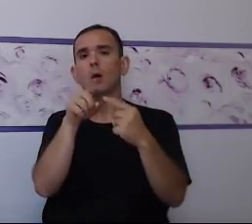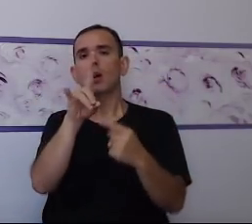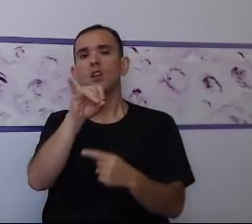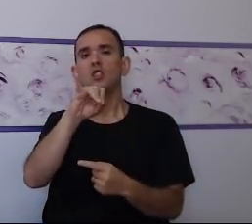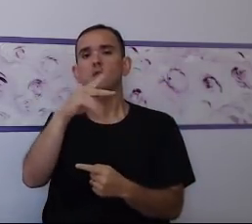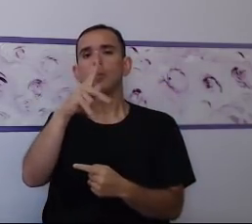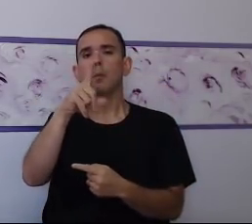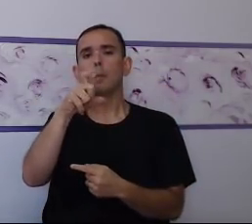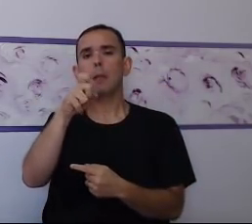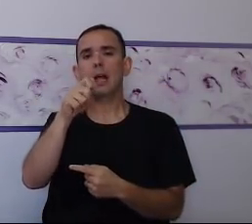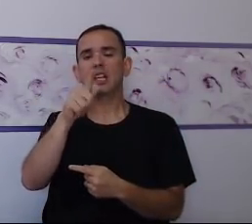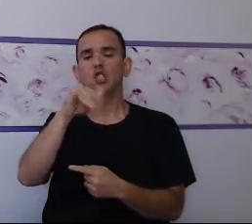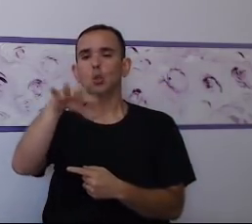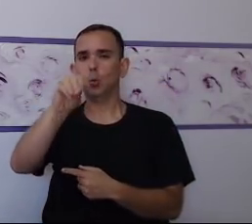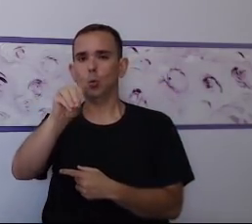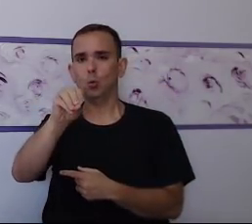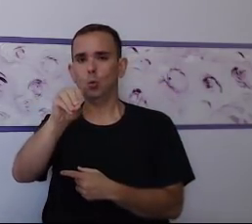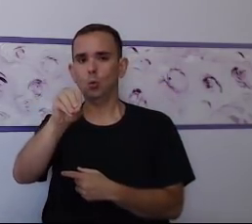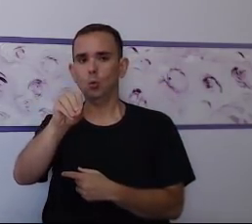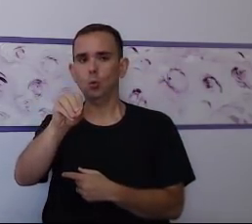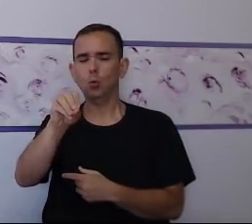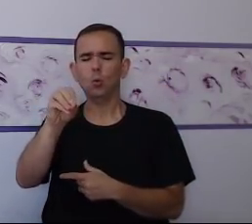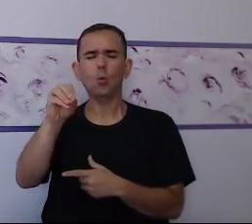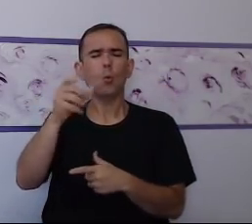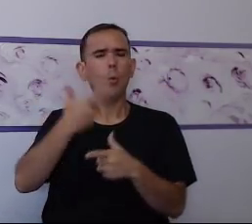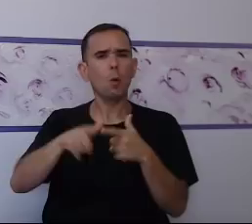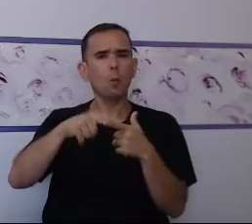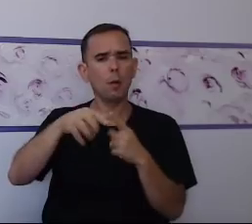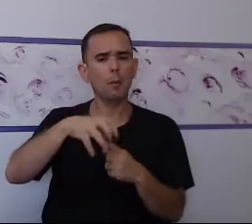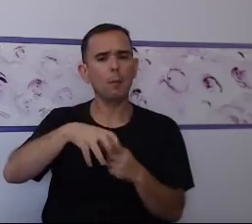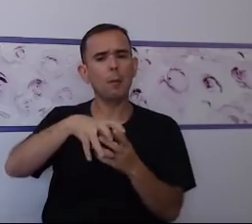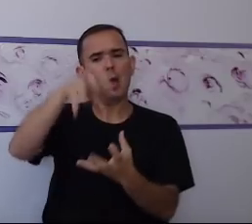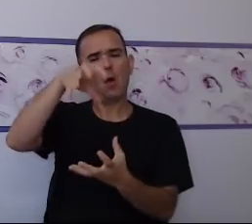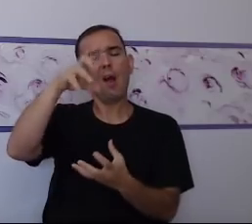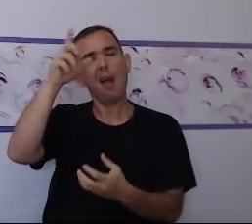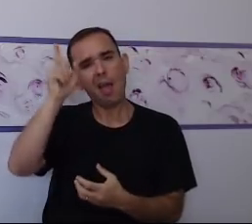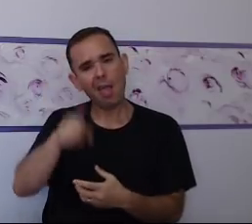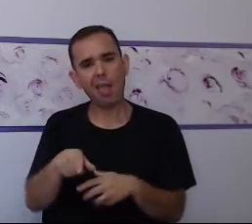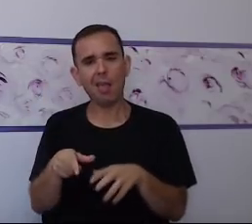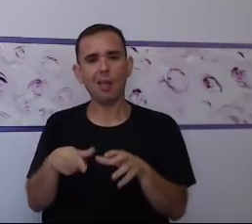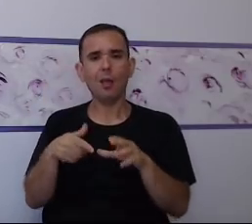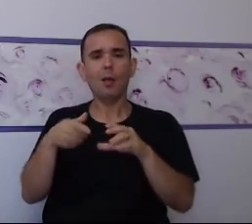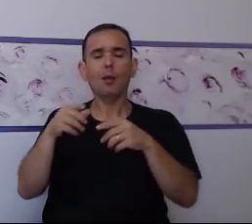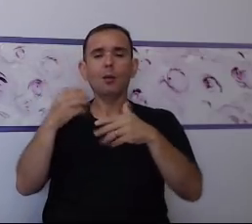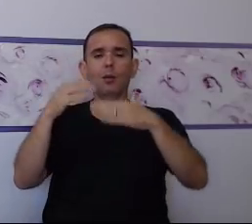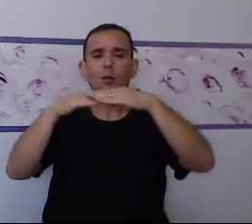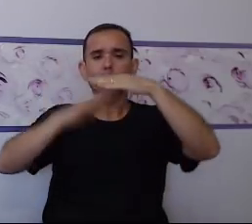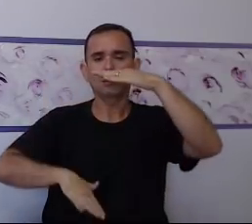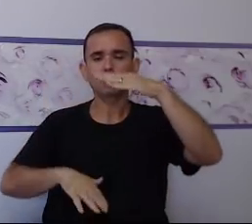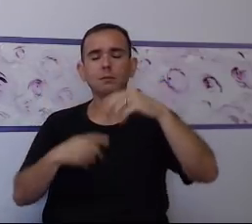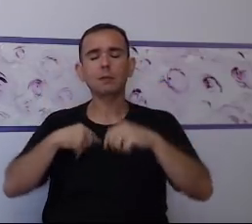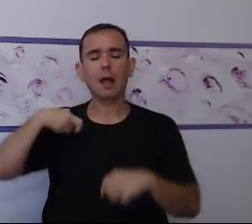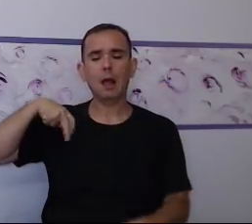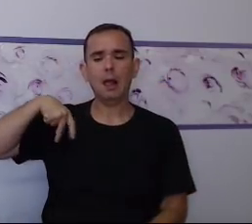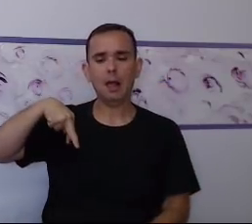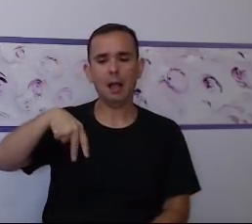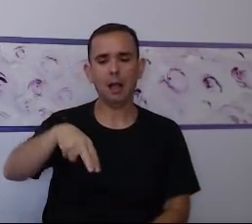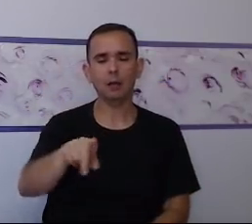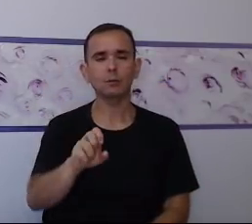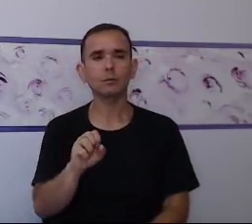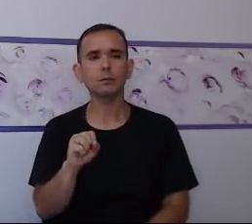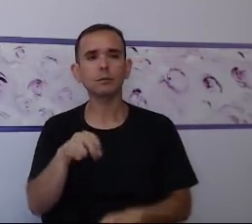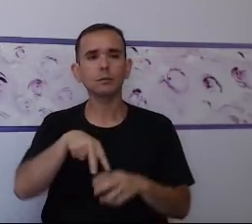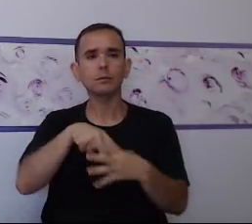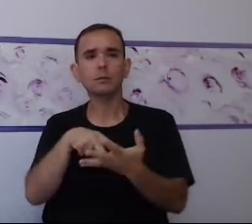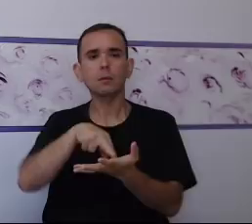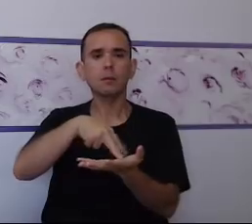diplégico, né, que é a diplegia. Então, o comprometimento maior é no membro inferior. Um comprometimento também na marcha, na deambulação